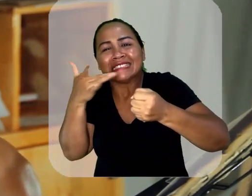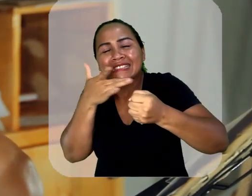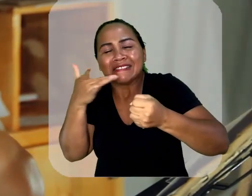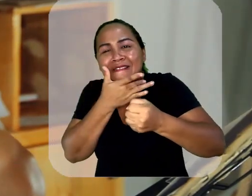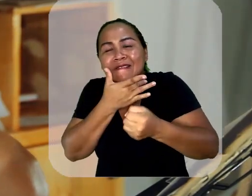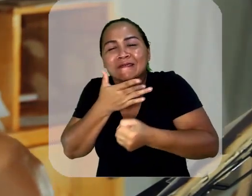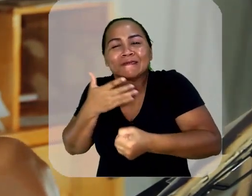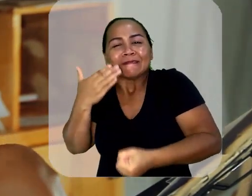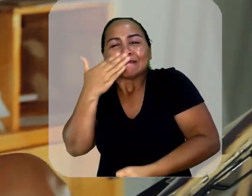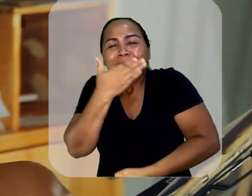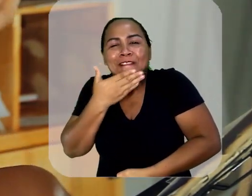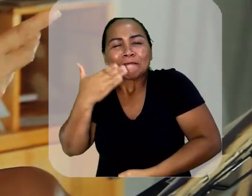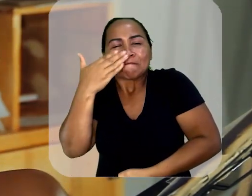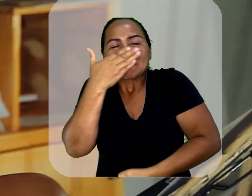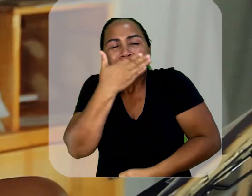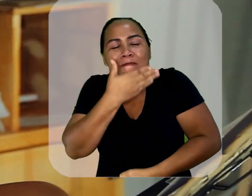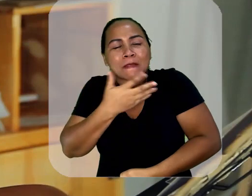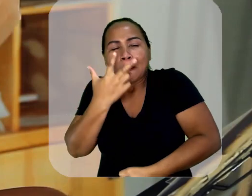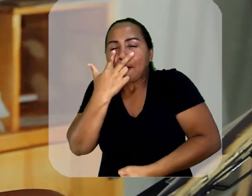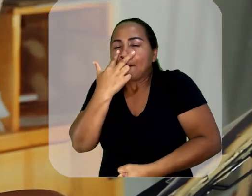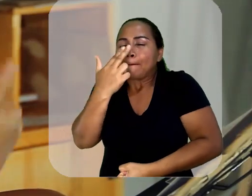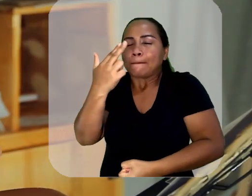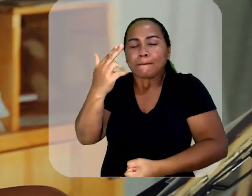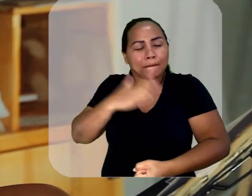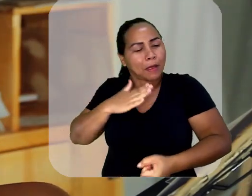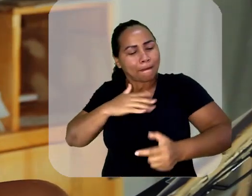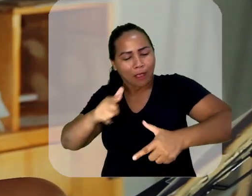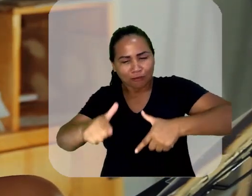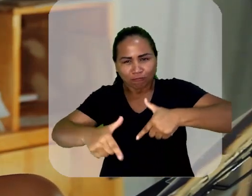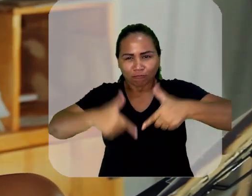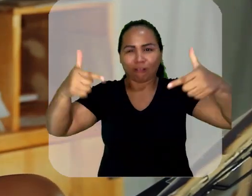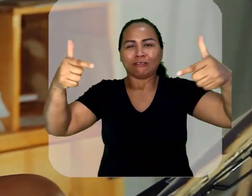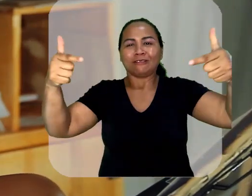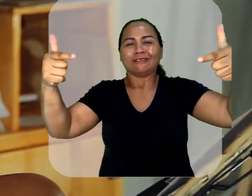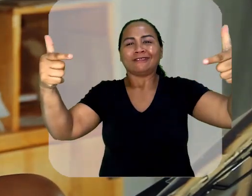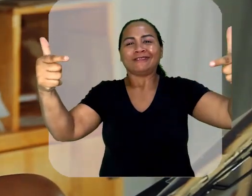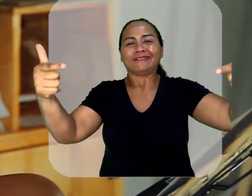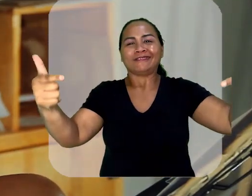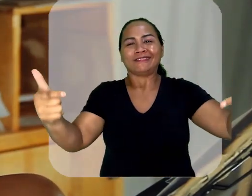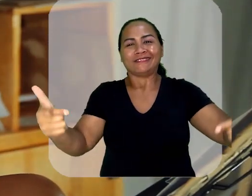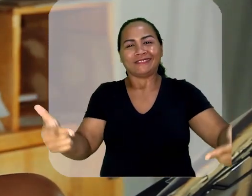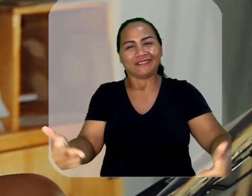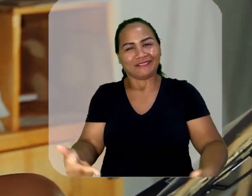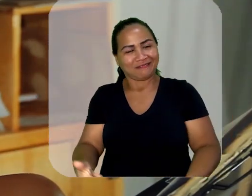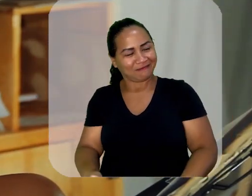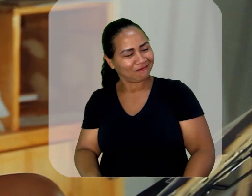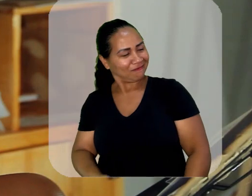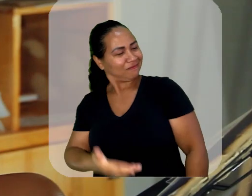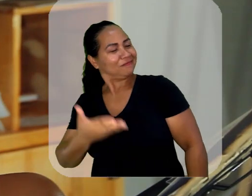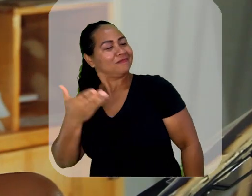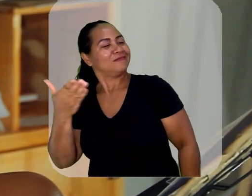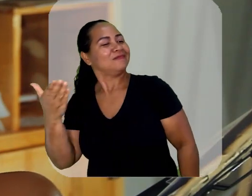és que nem um pirão forte, patuá da minha sorte, inverno bem